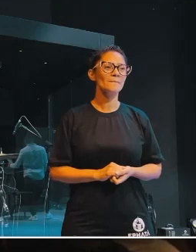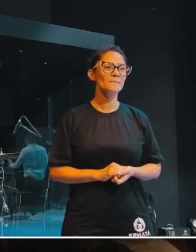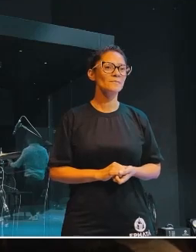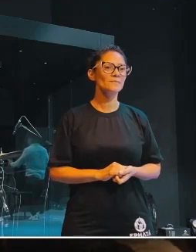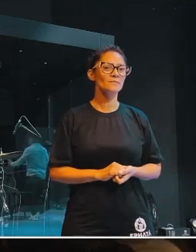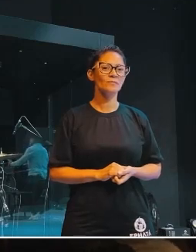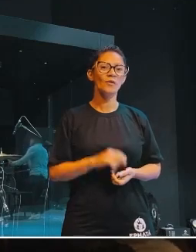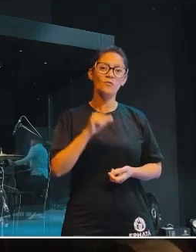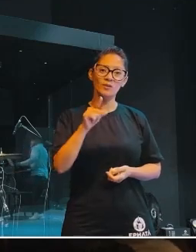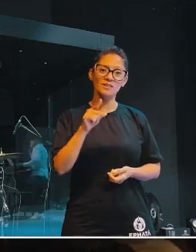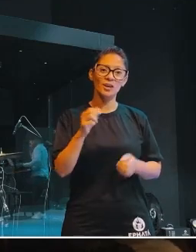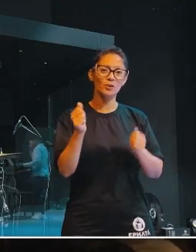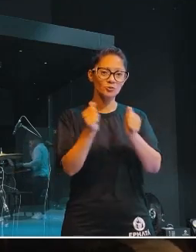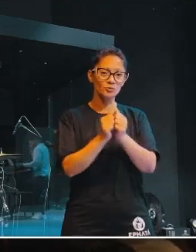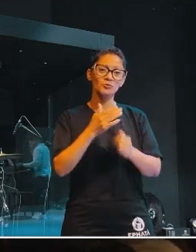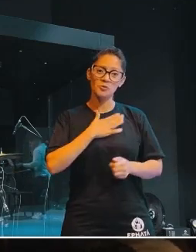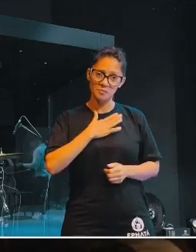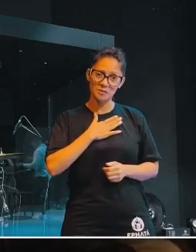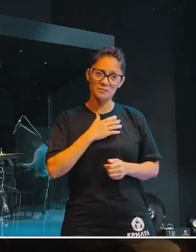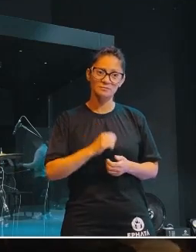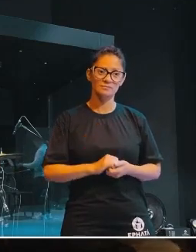Você ainda está comigo?